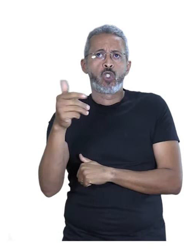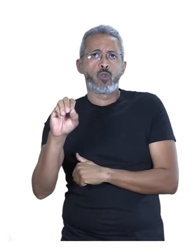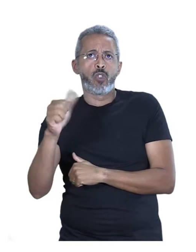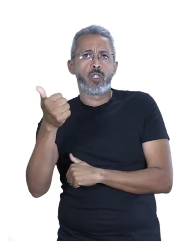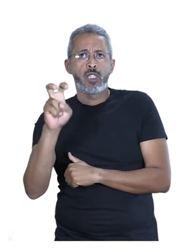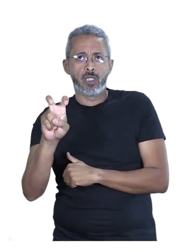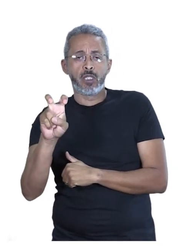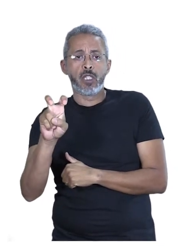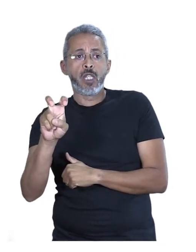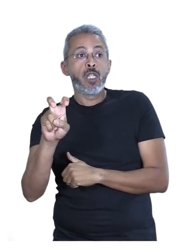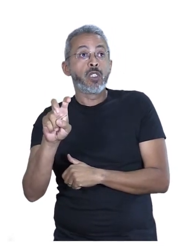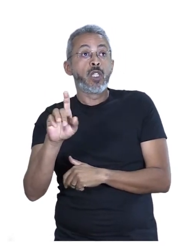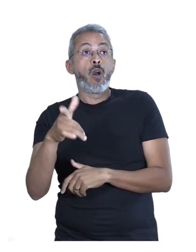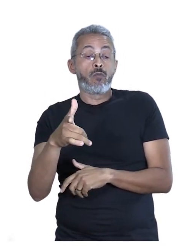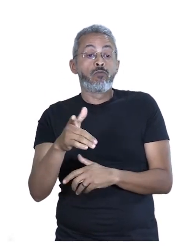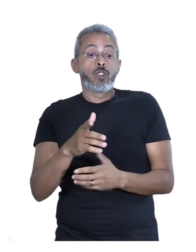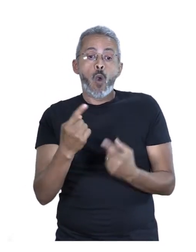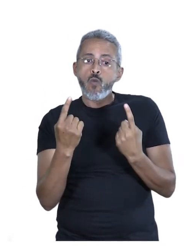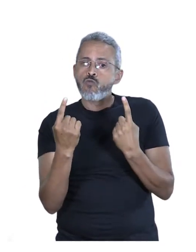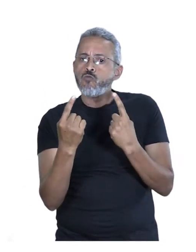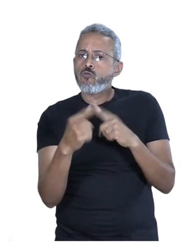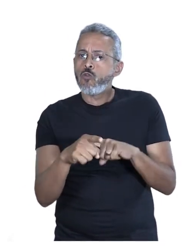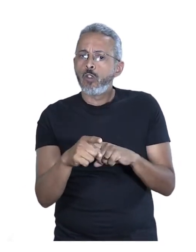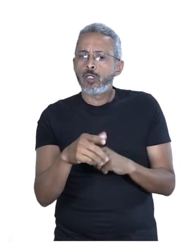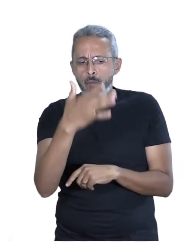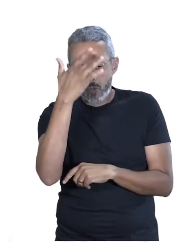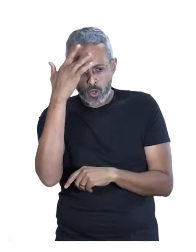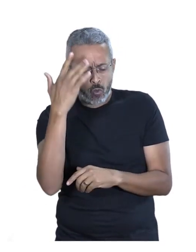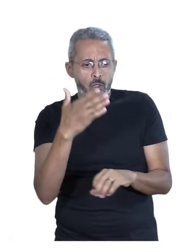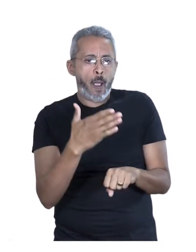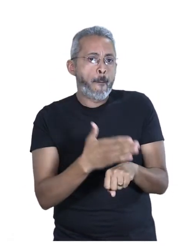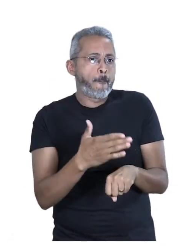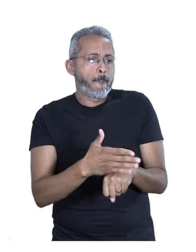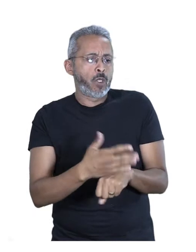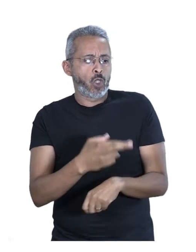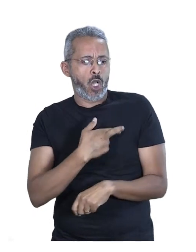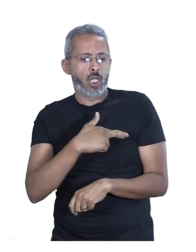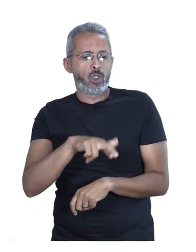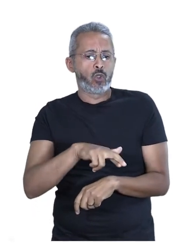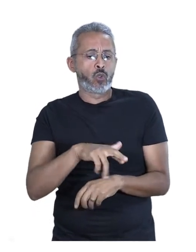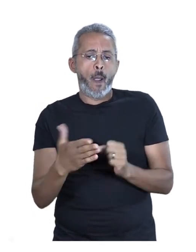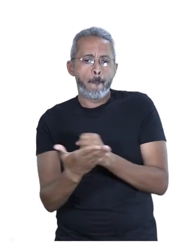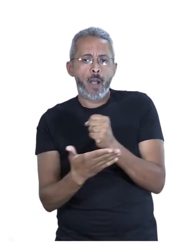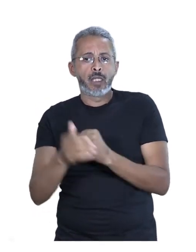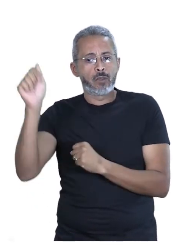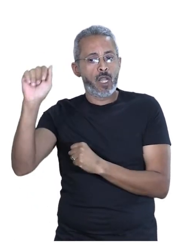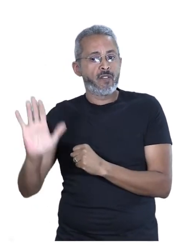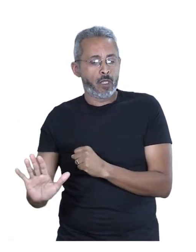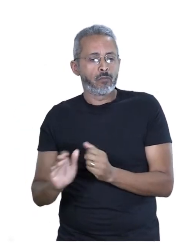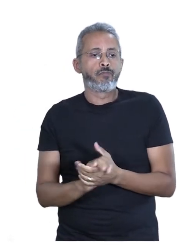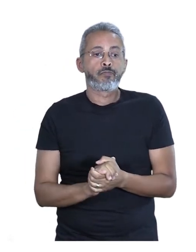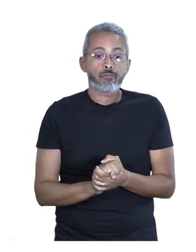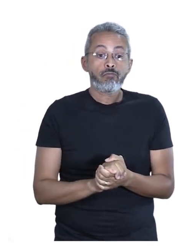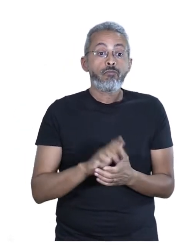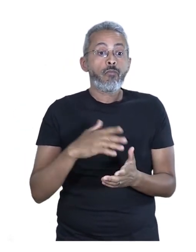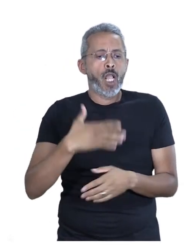e 2015 são contra praticantes de religiões de matrizes africanas. Esse dado alarmante comprova